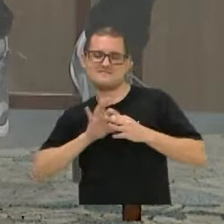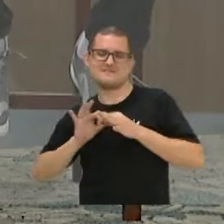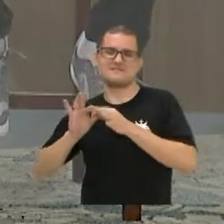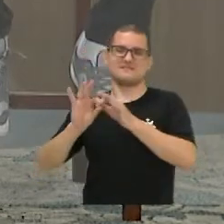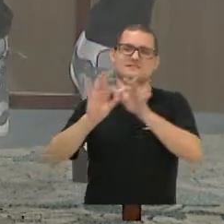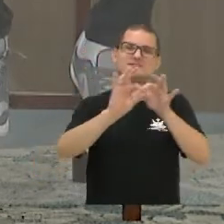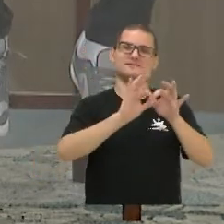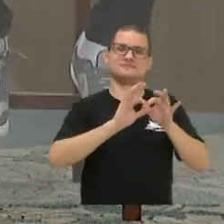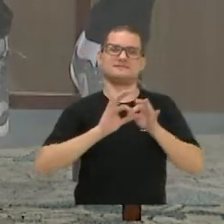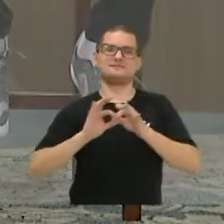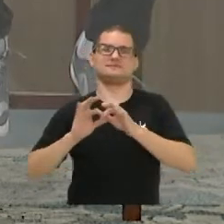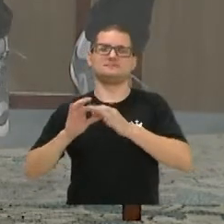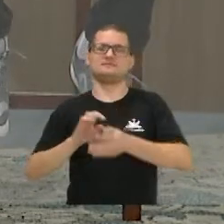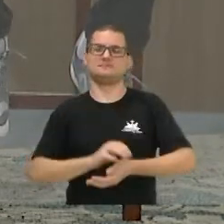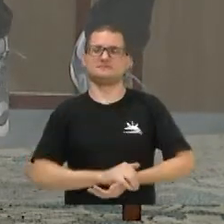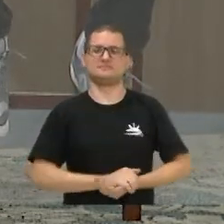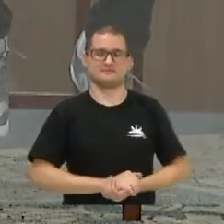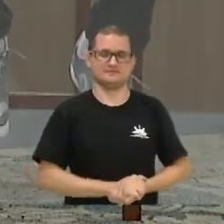ser